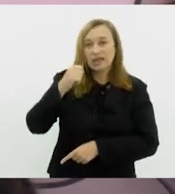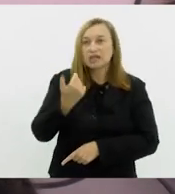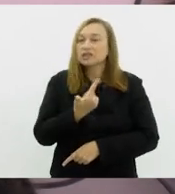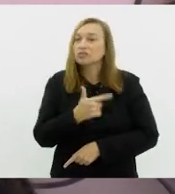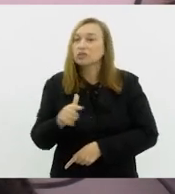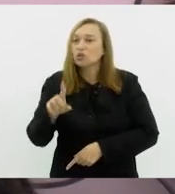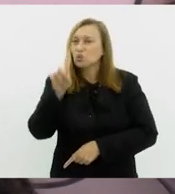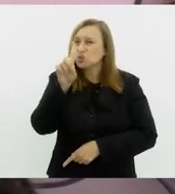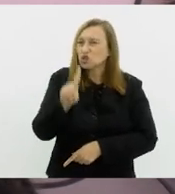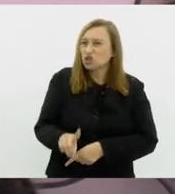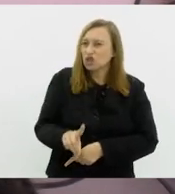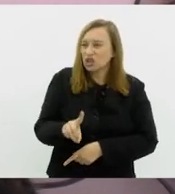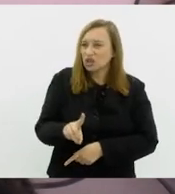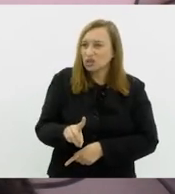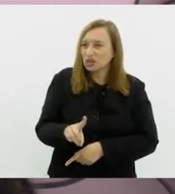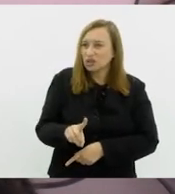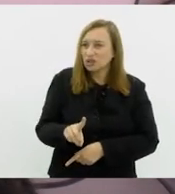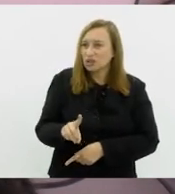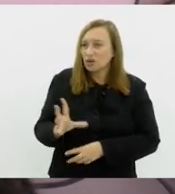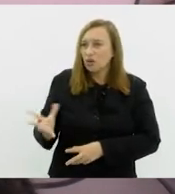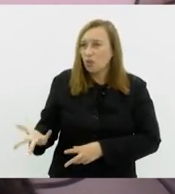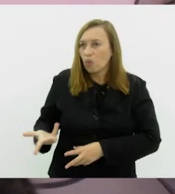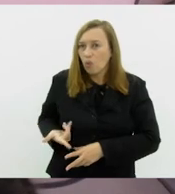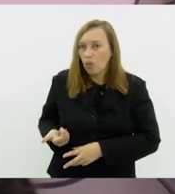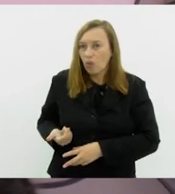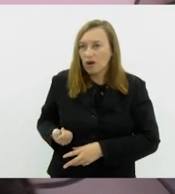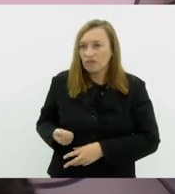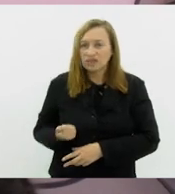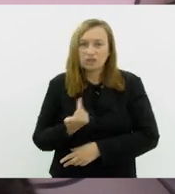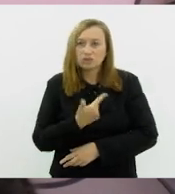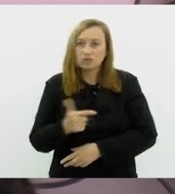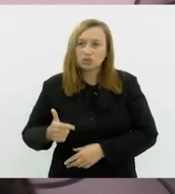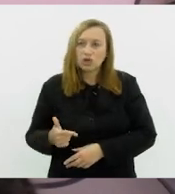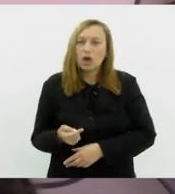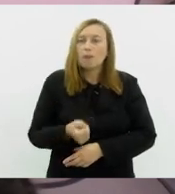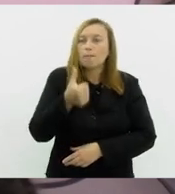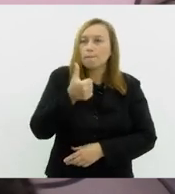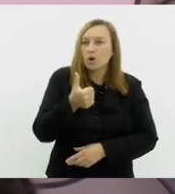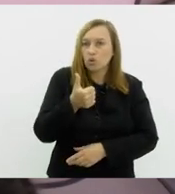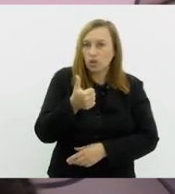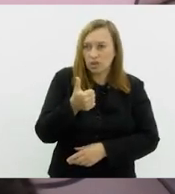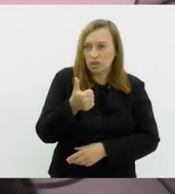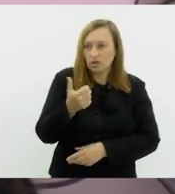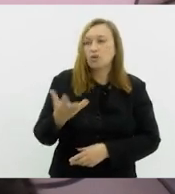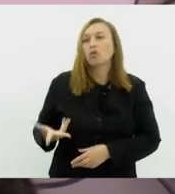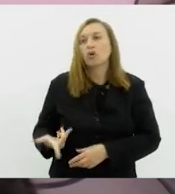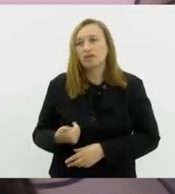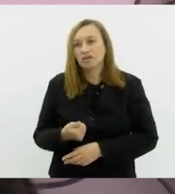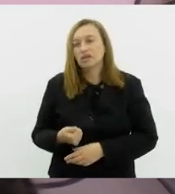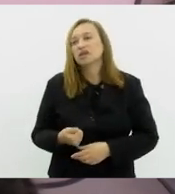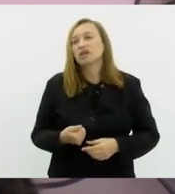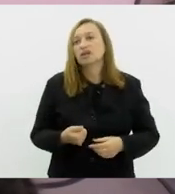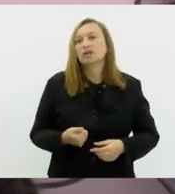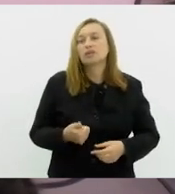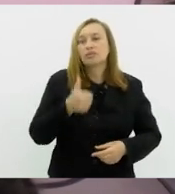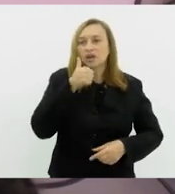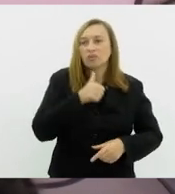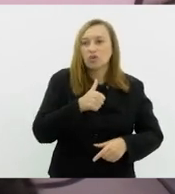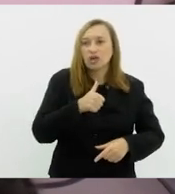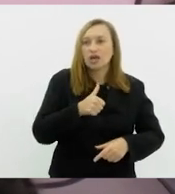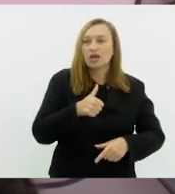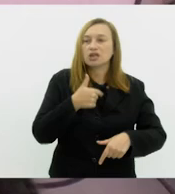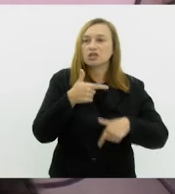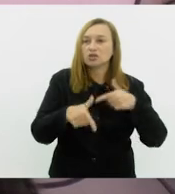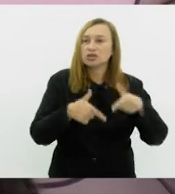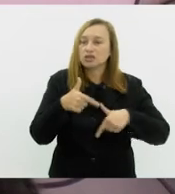direito a qualificação. Existe pouca qualificação para as trabalhadoras cuidadoras, como se